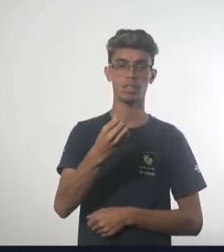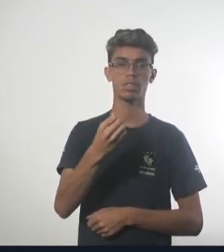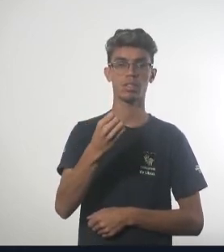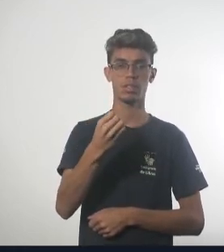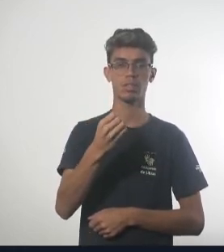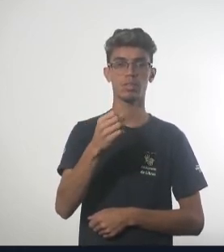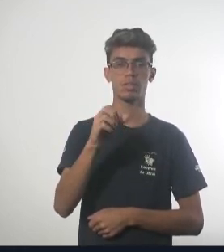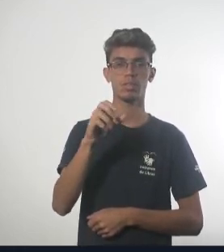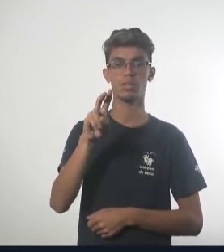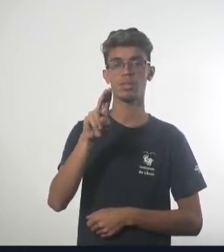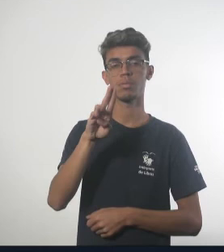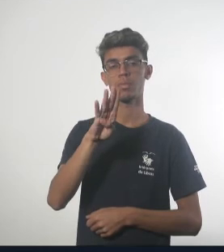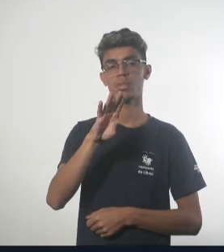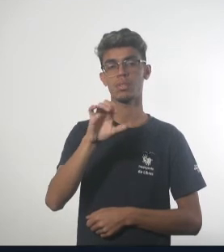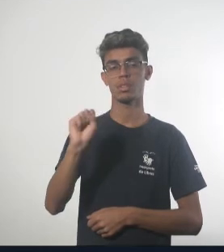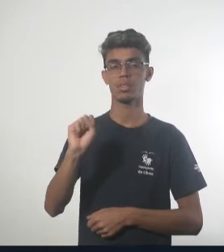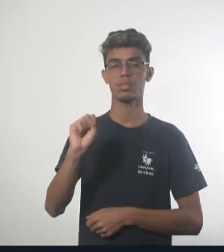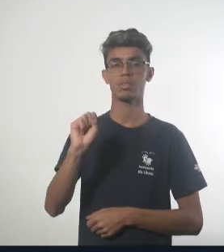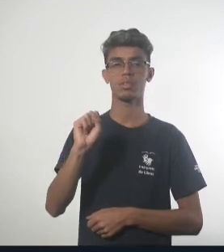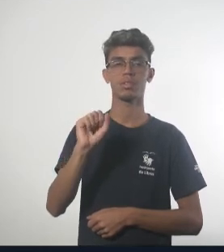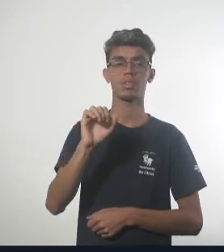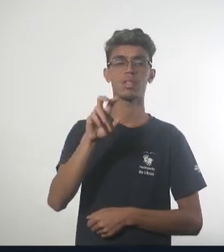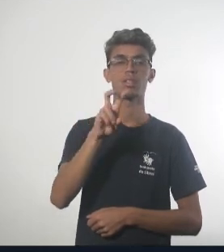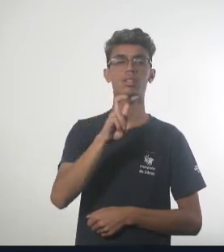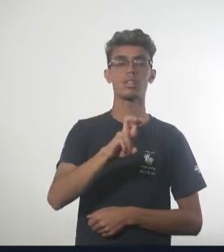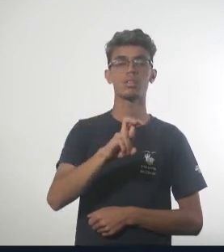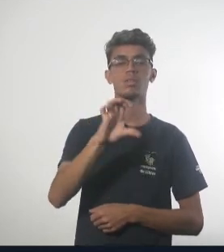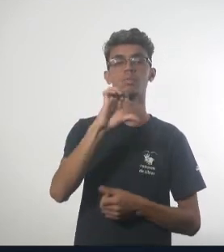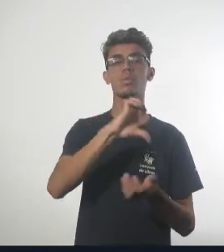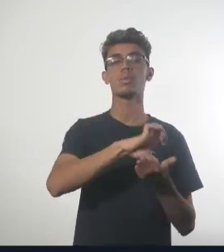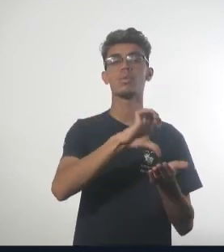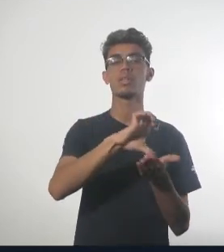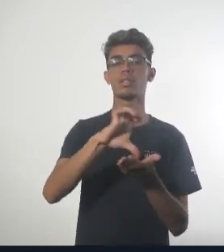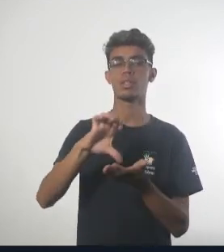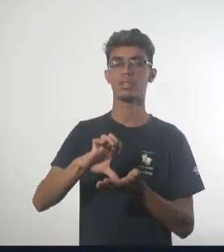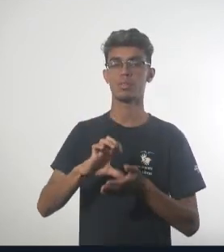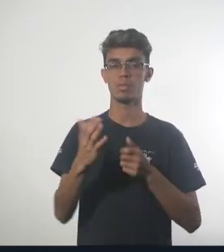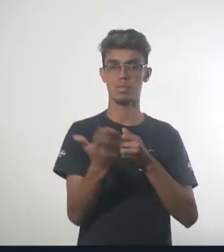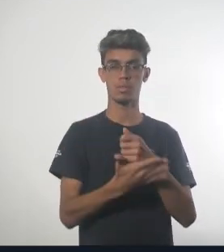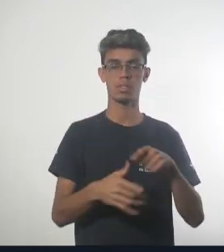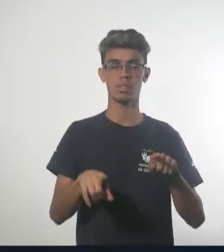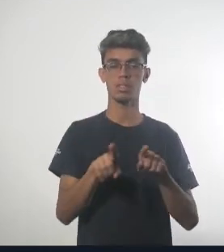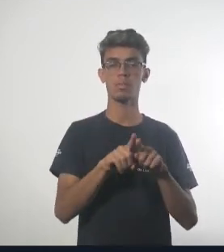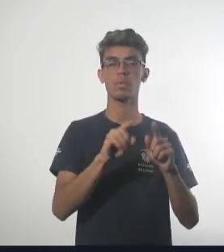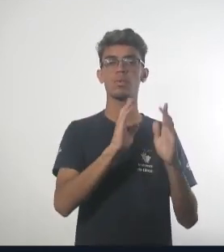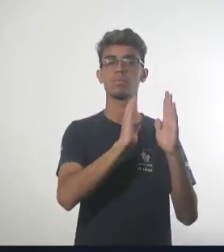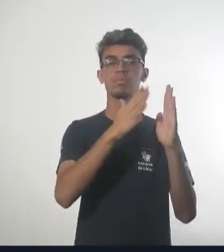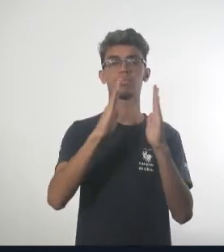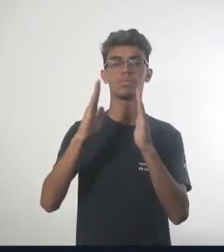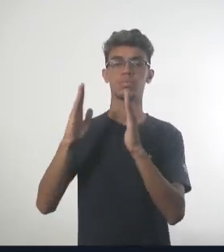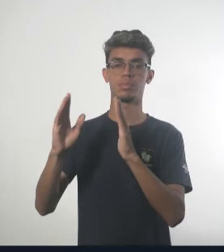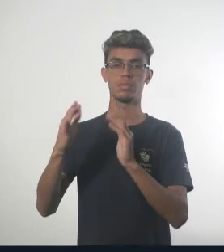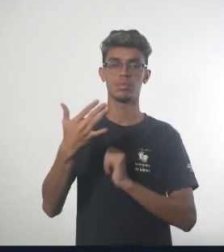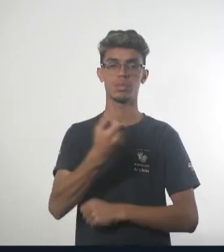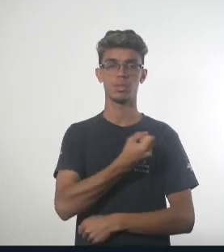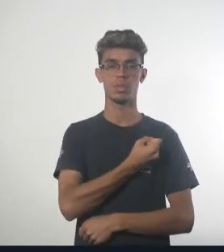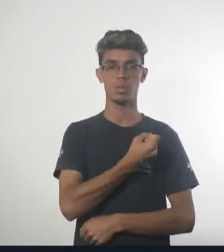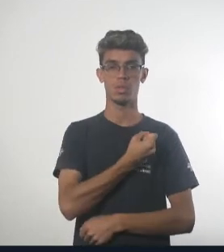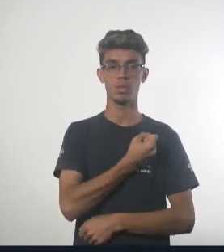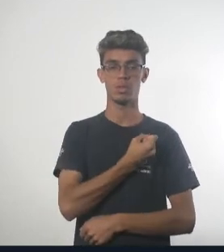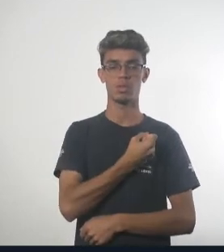UBS, em média, com mediana de 5 casos reagentes por unidade básica, e temos também a distribuição da frequência do número de casos